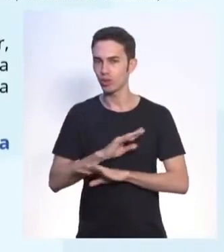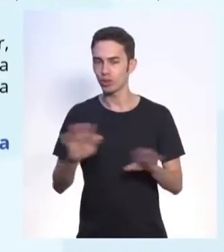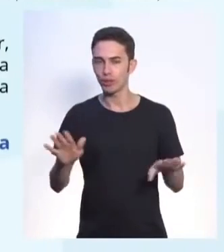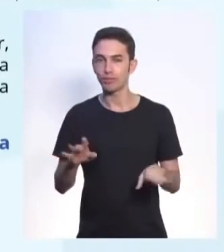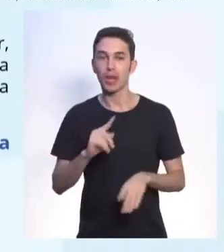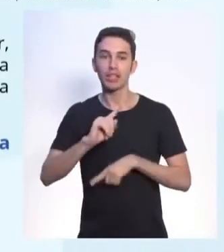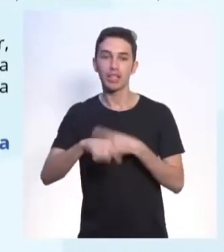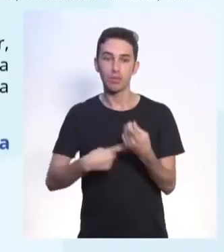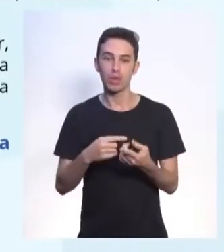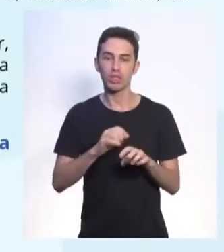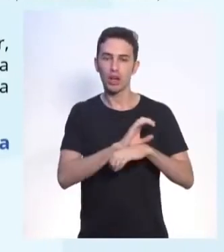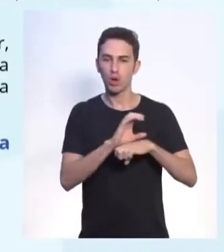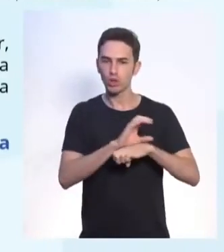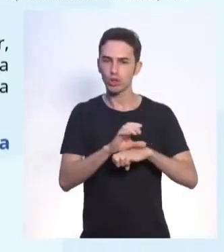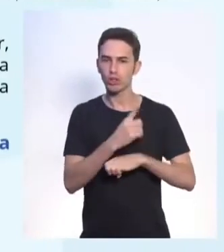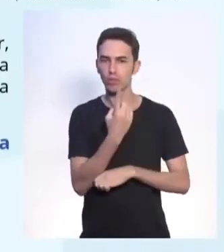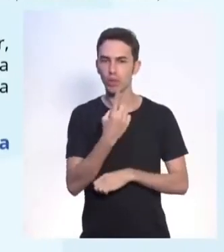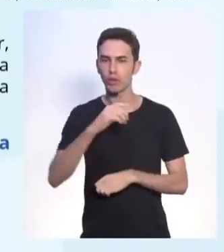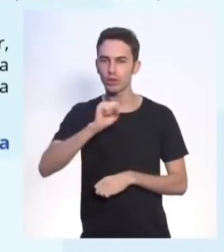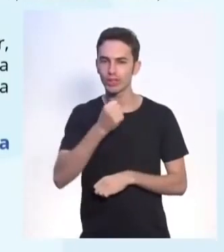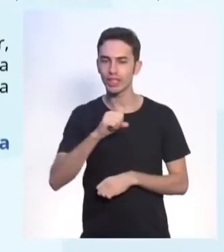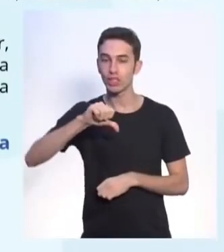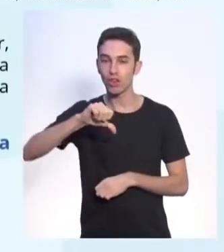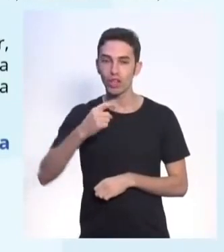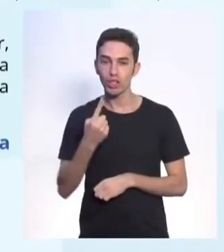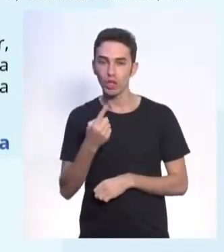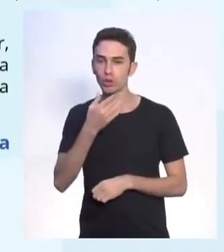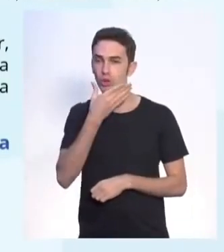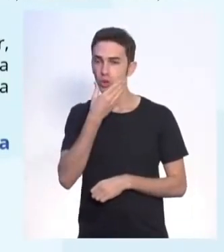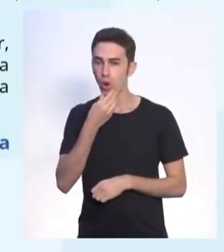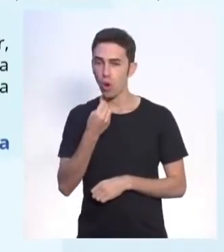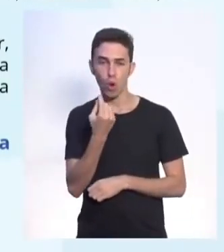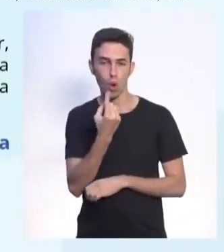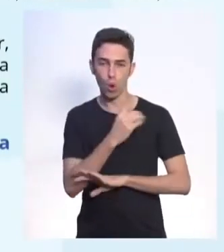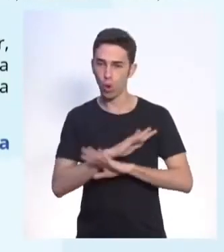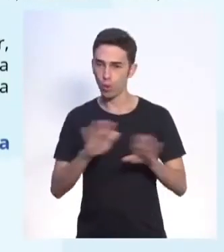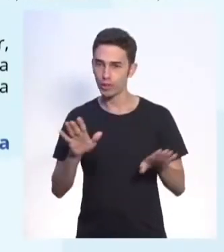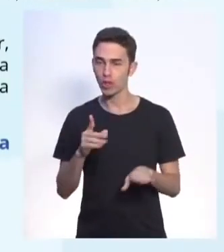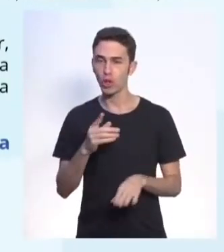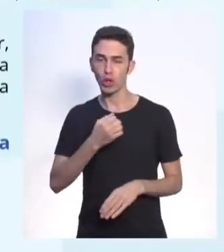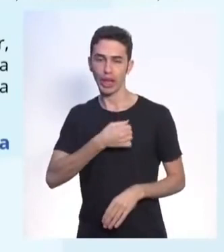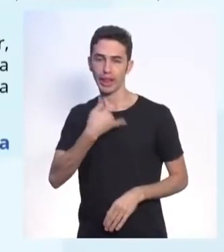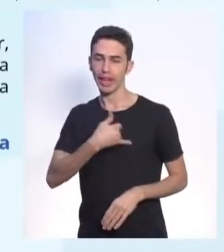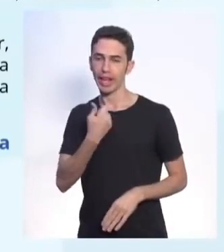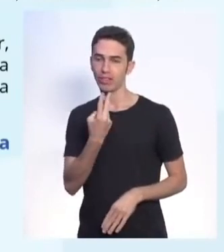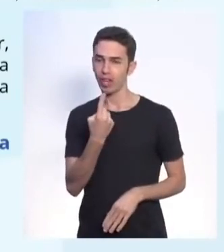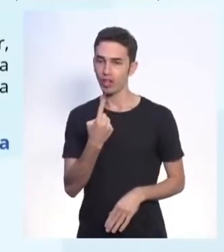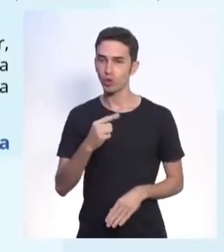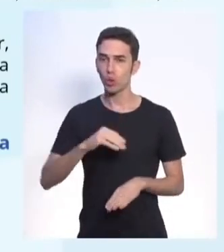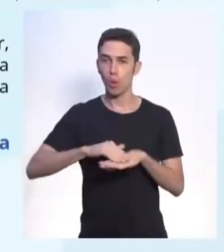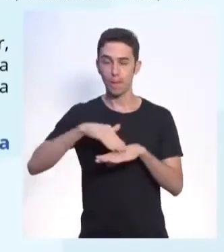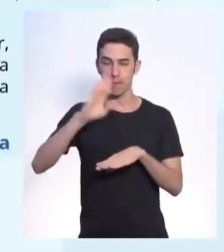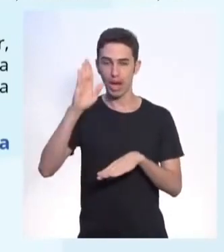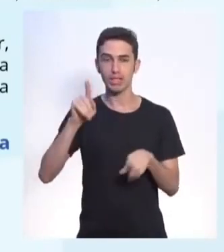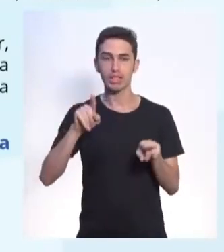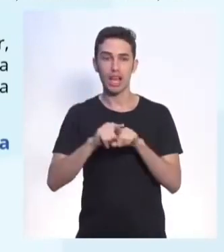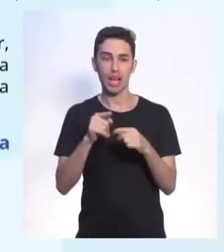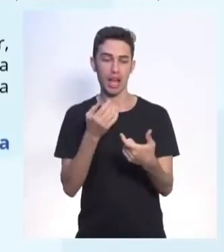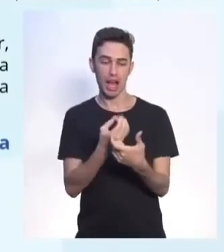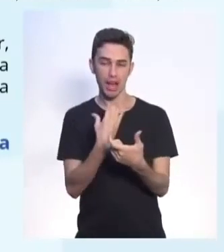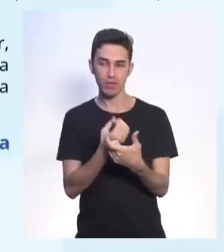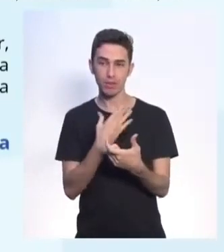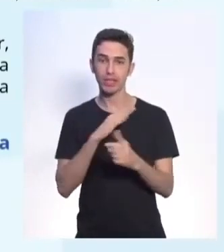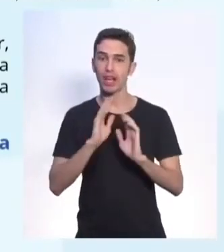1891, apenas os homens com mais de 21 anos e alfabetizados votavam. O voto